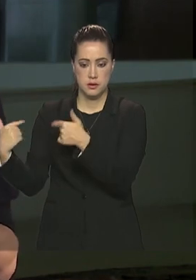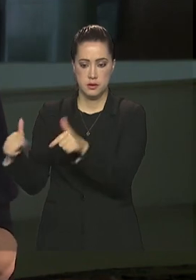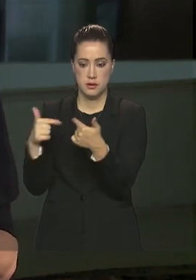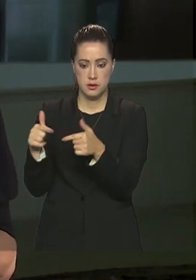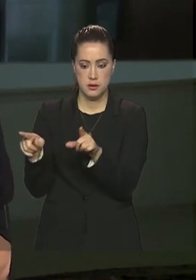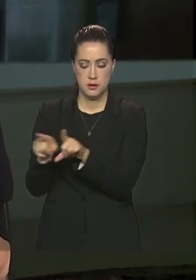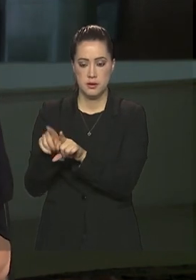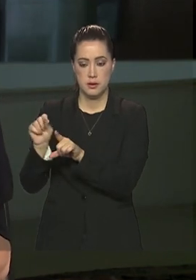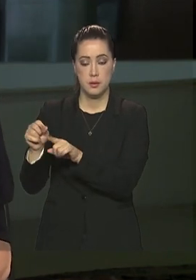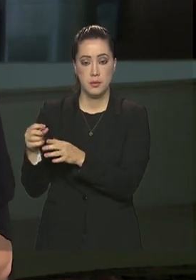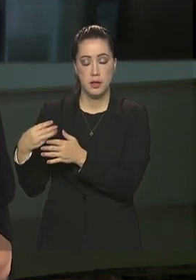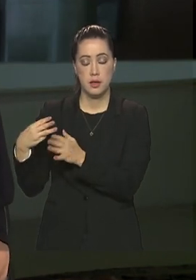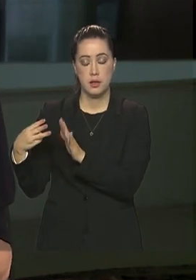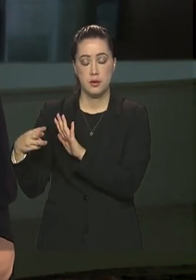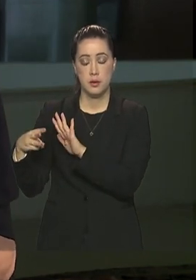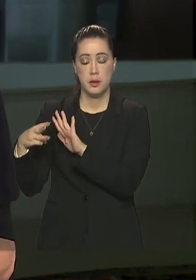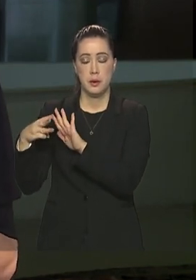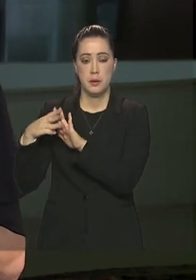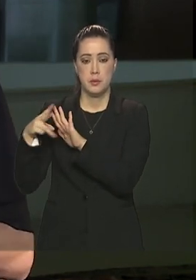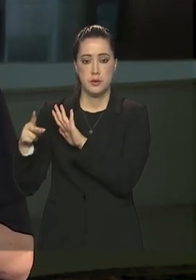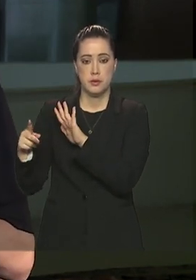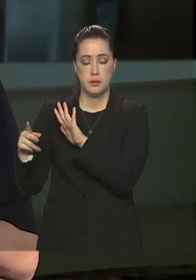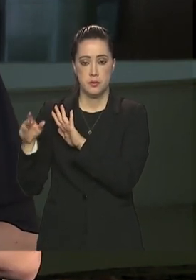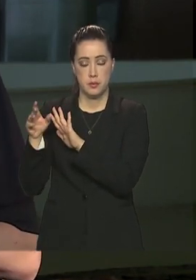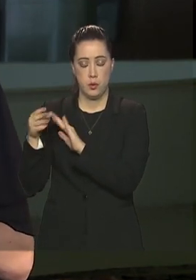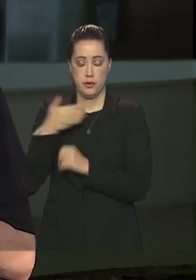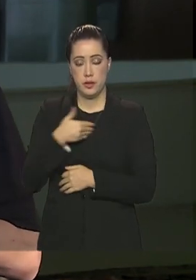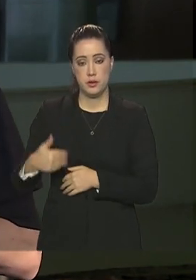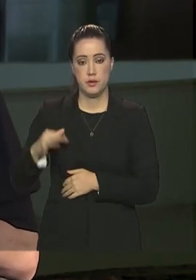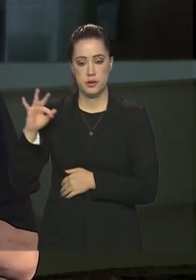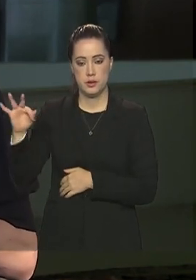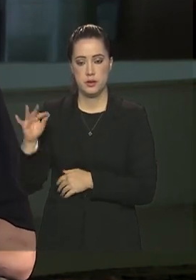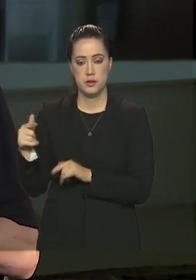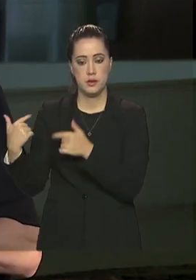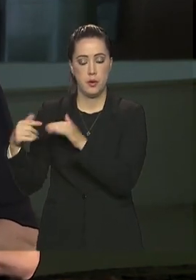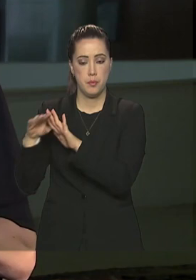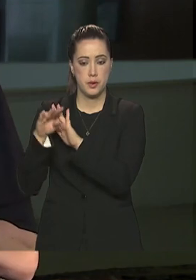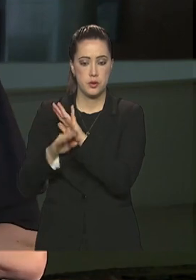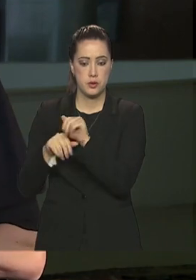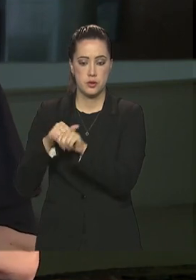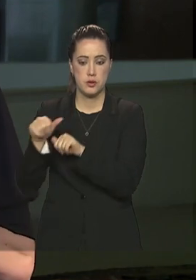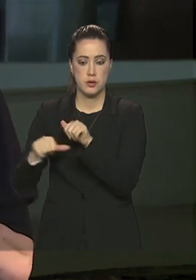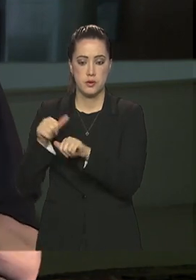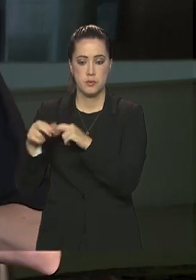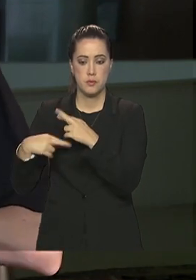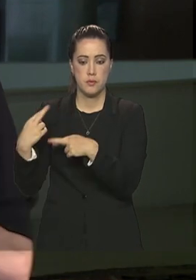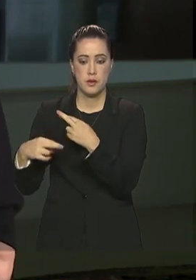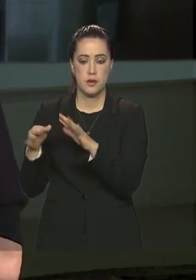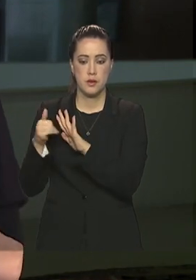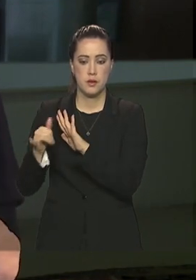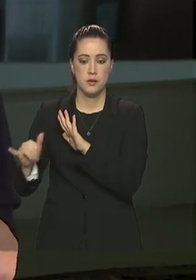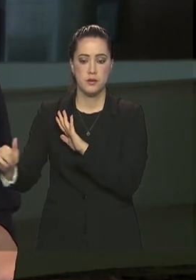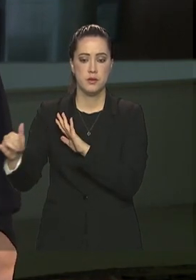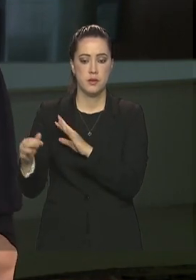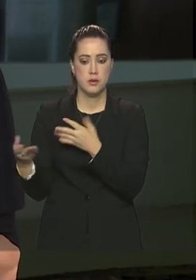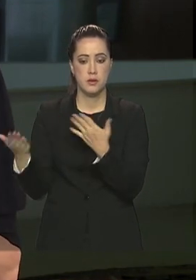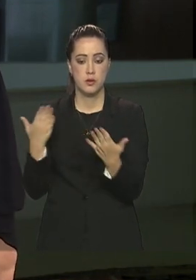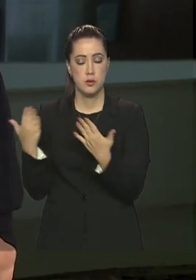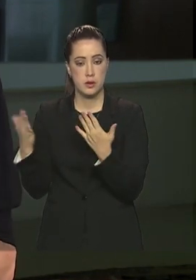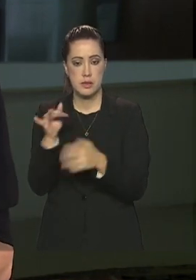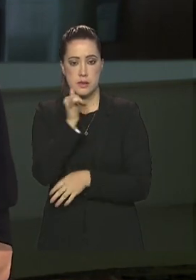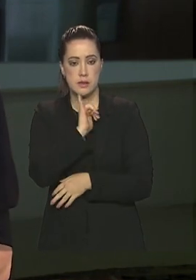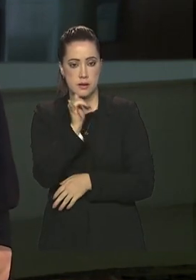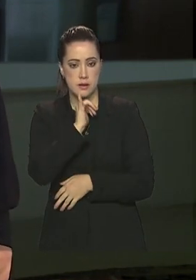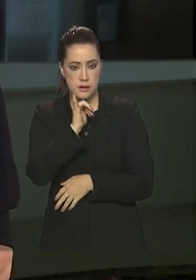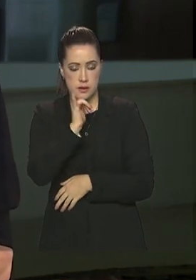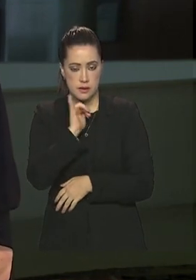Bolsonaro assinou um decreto que prevê a implantação de projetos de fontes renováveis de energia, como, por exemplo, as